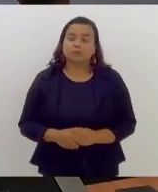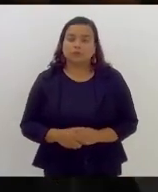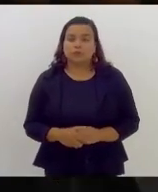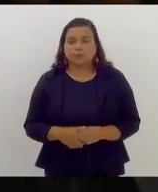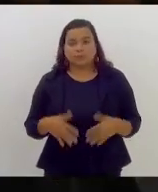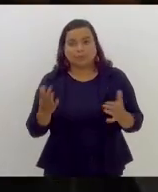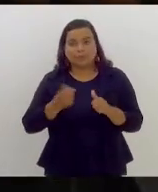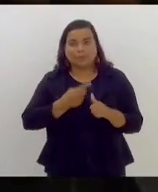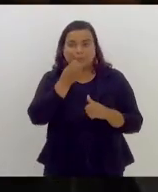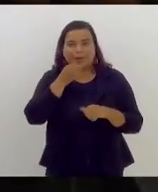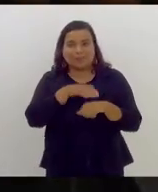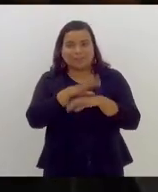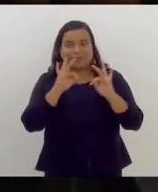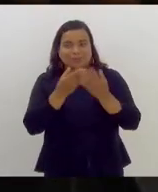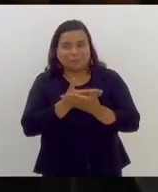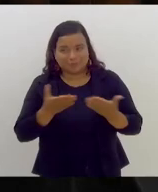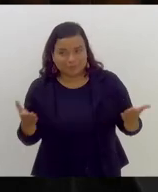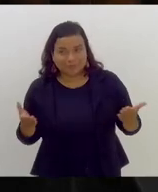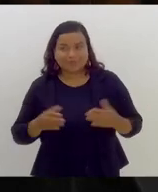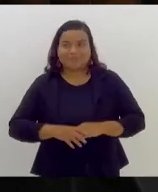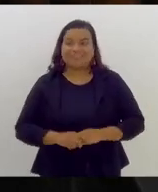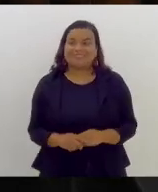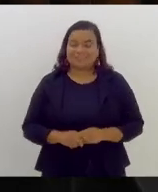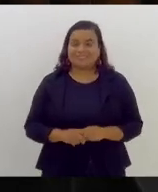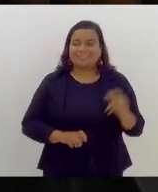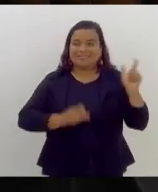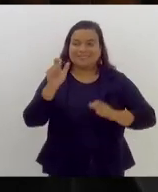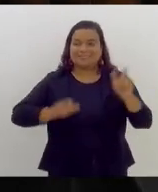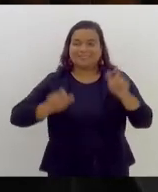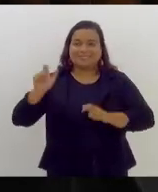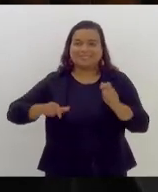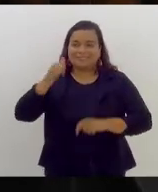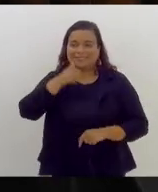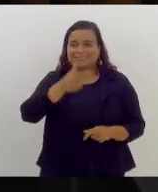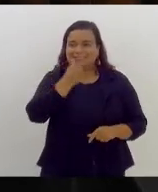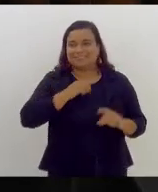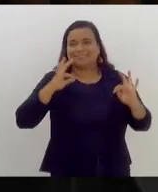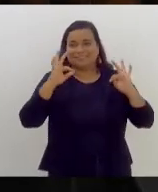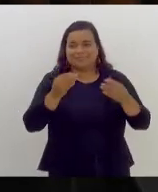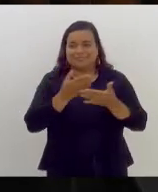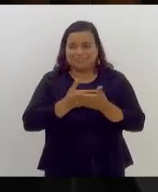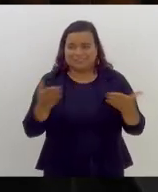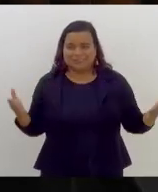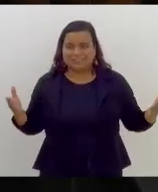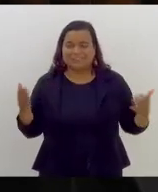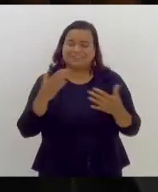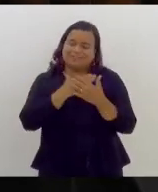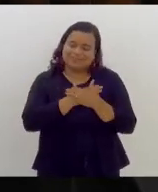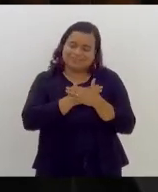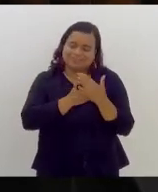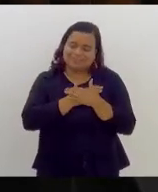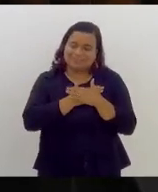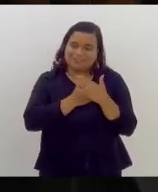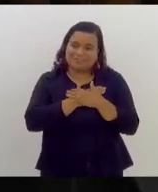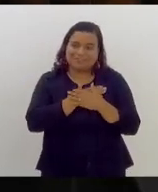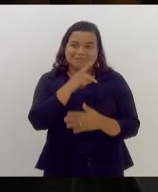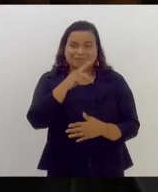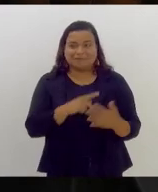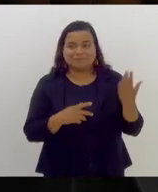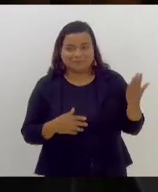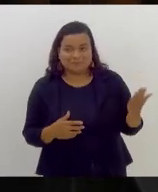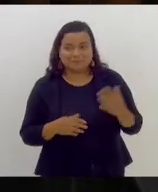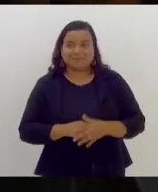Primeiro, boa noite a todos e a todas. Nosso querido